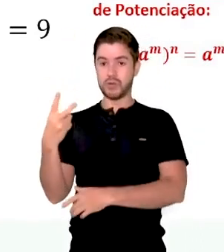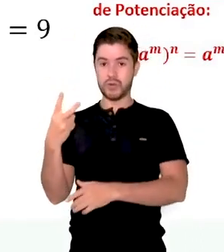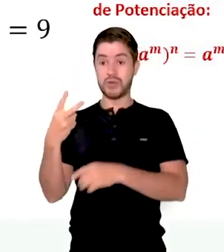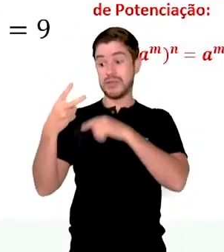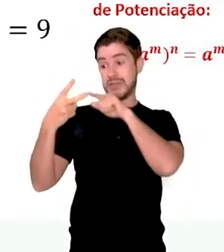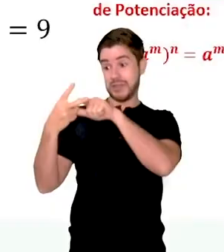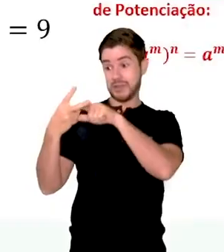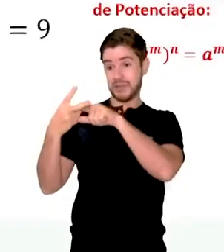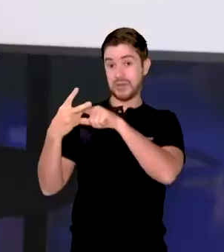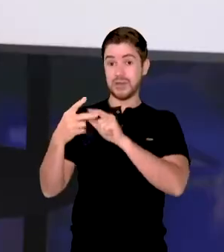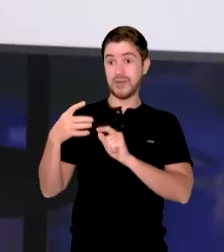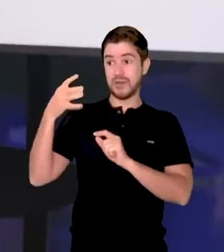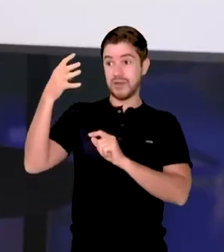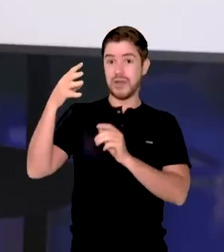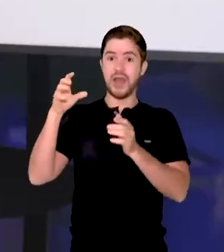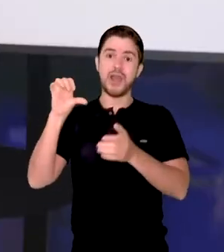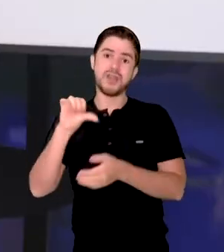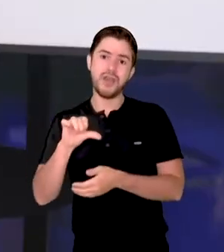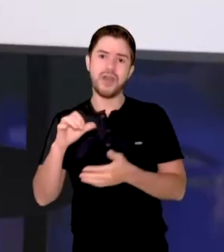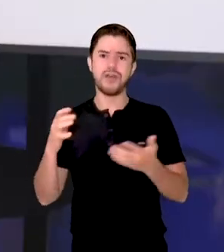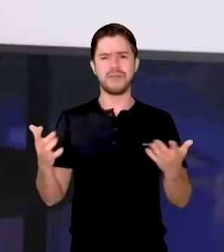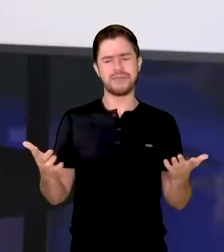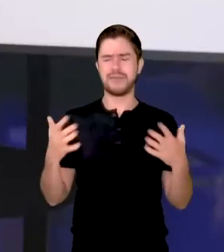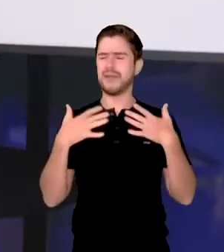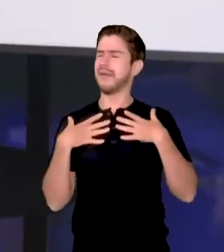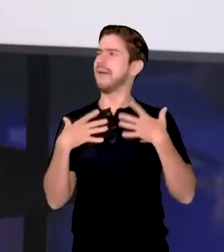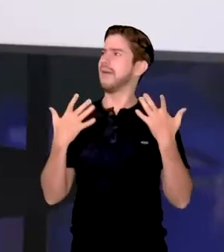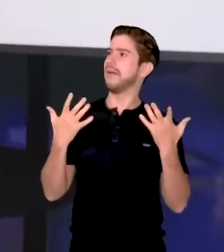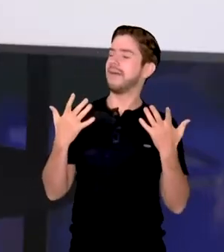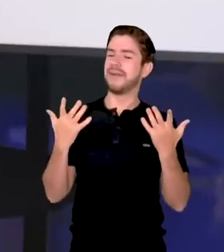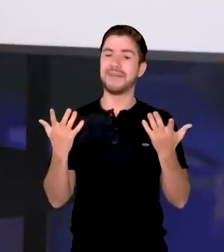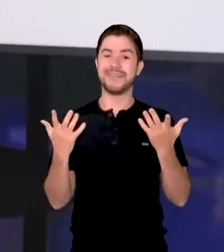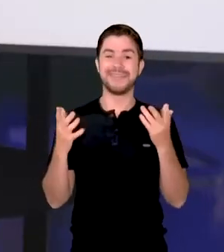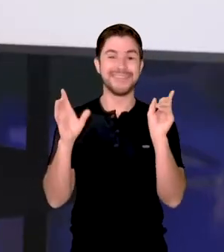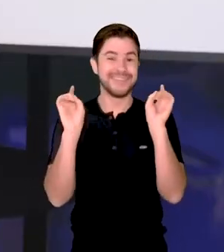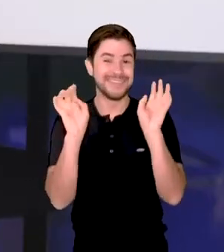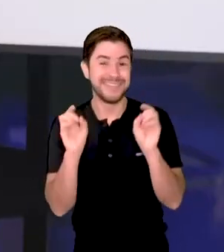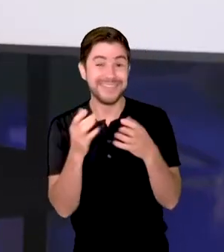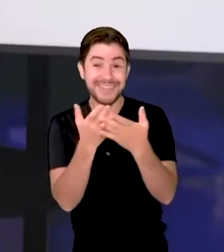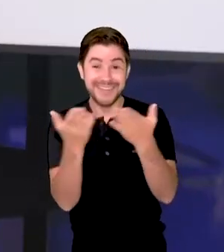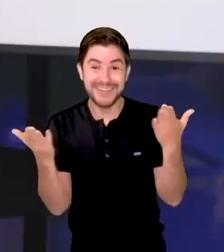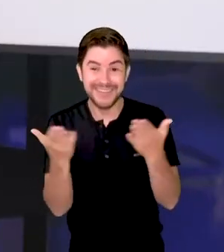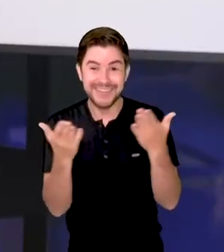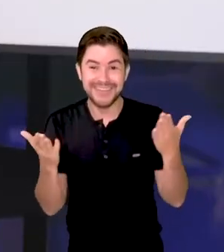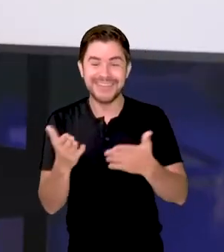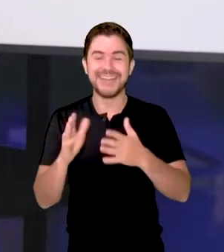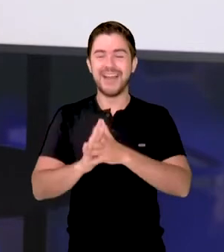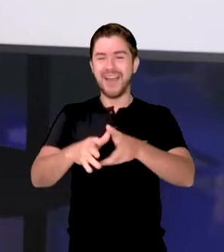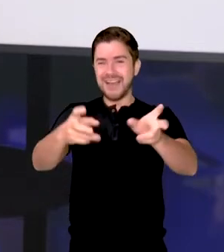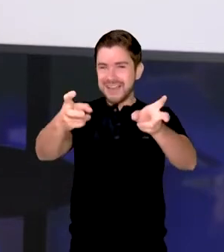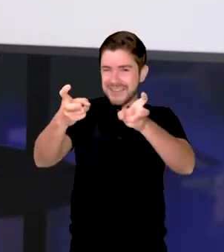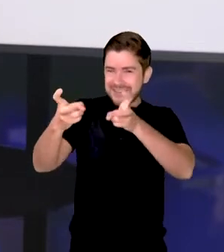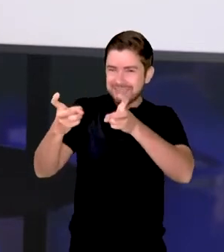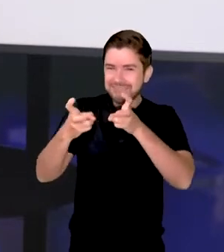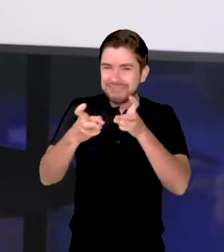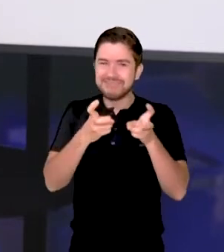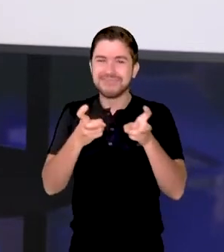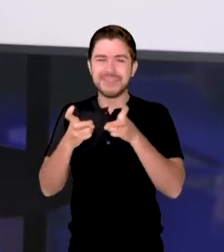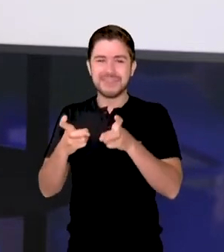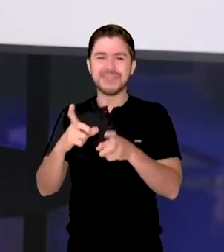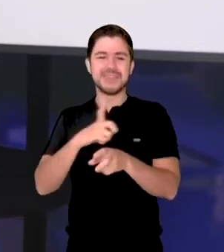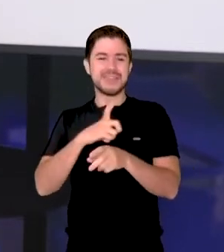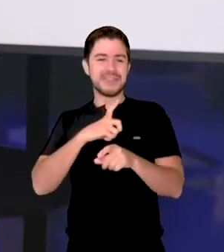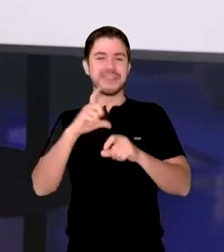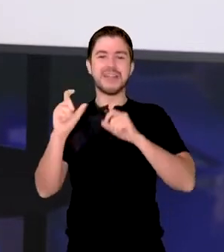da 9 e ora ora meus caros alunos e meus caros aprendizes percebemos aqui algum